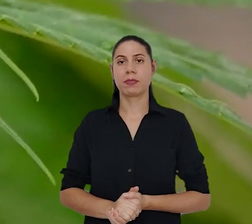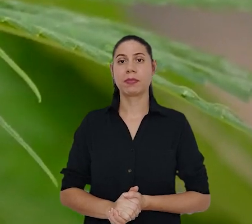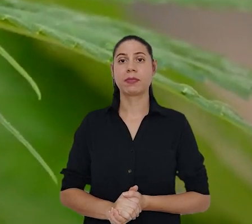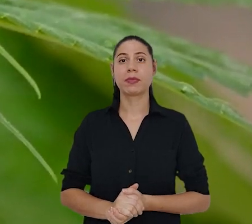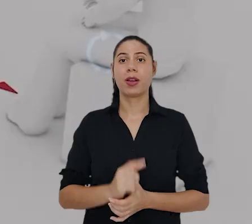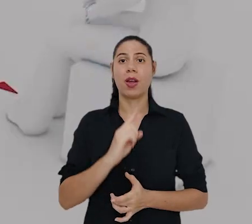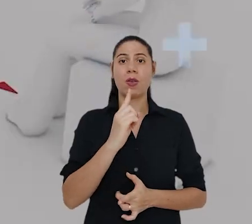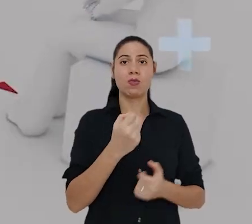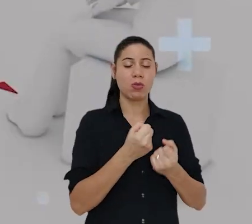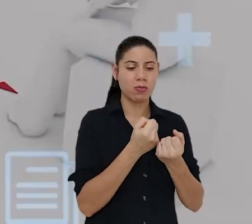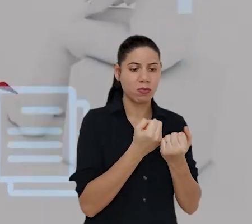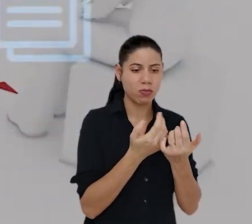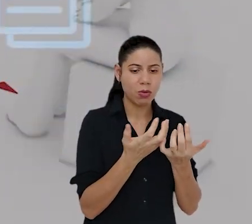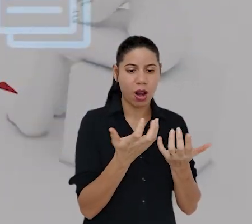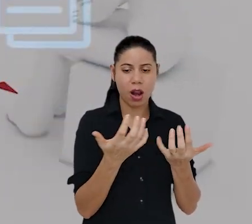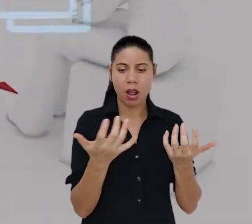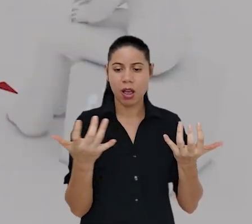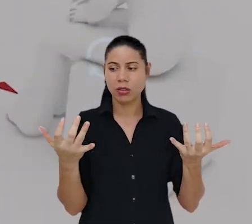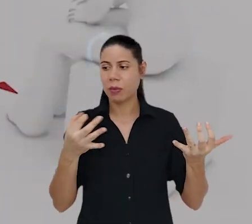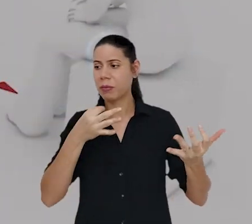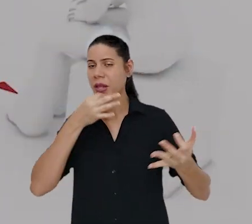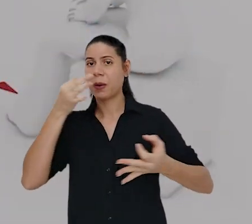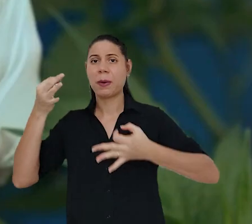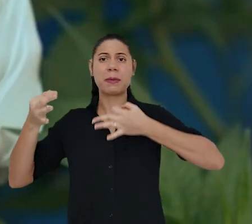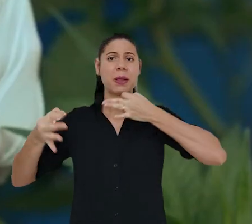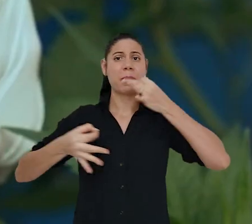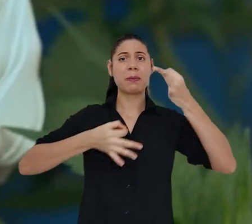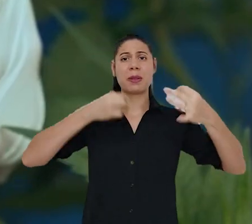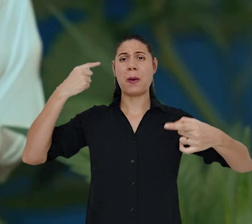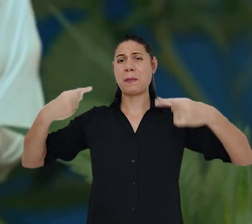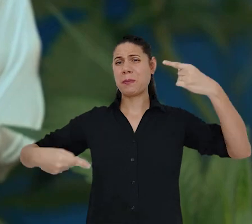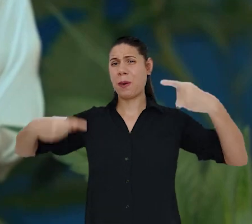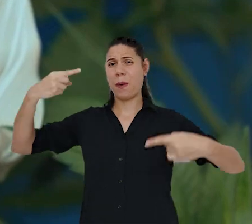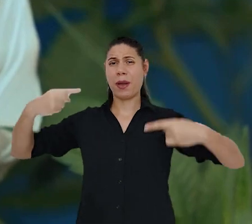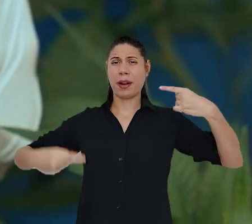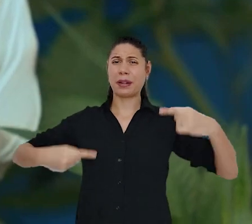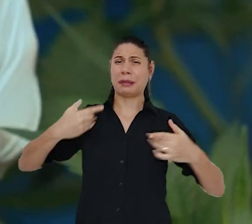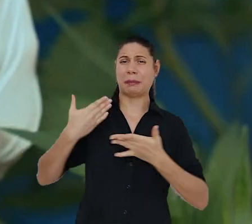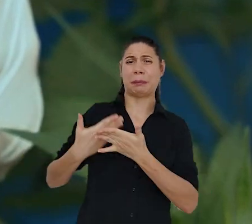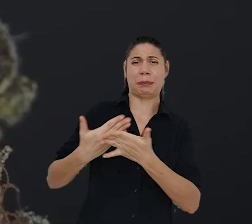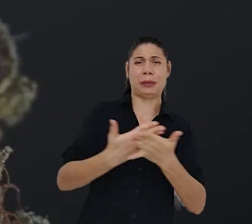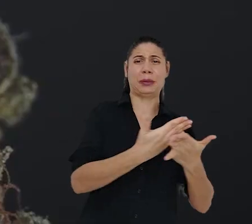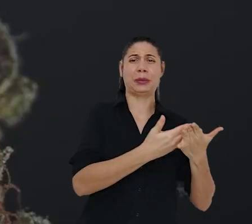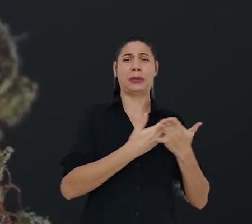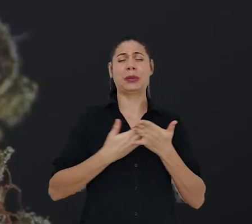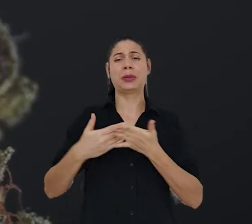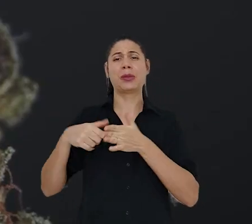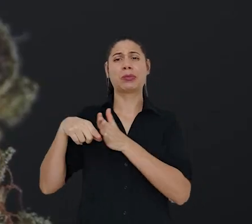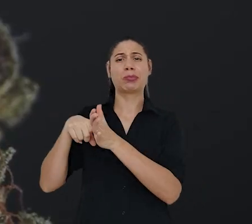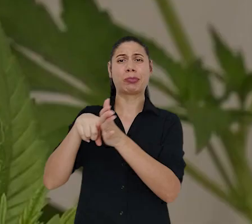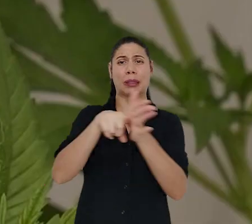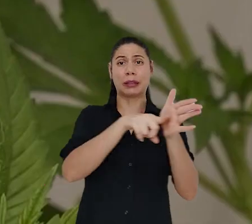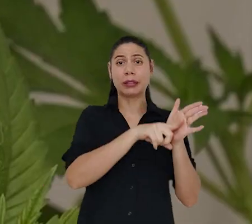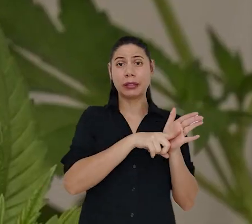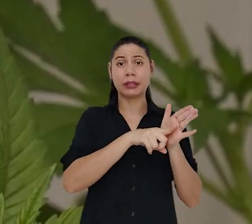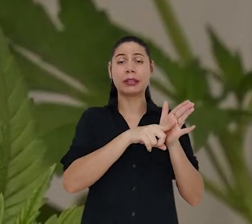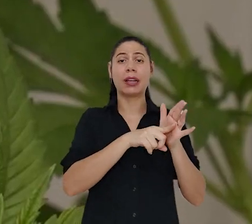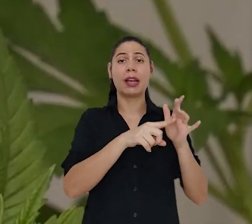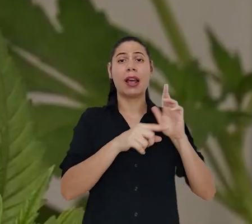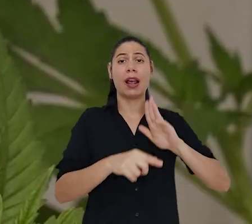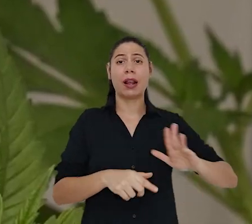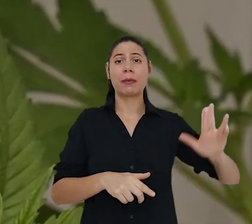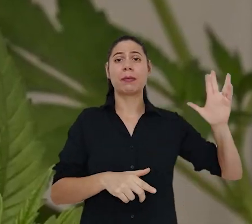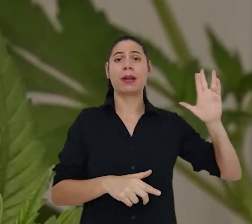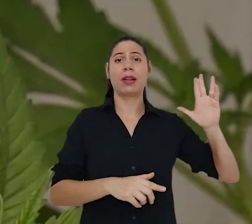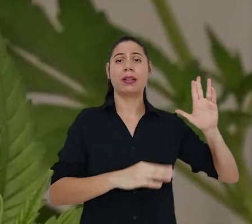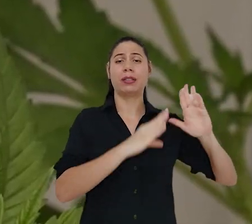Uma planta, várias opiniões, polêmicas, estudos e comprovações. A cannabis sativa, de onde é